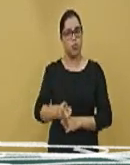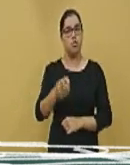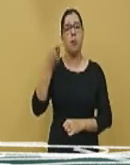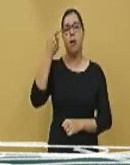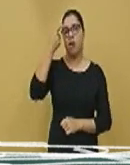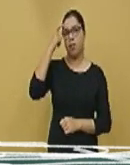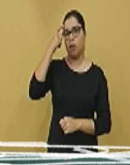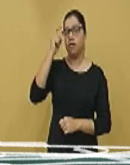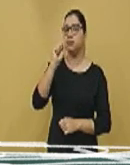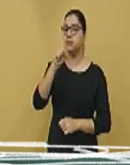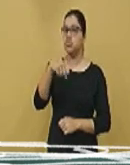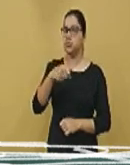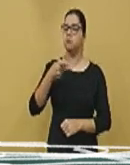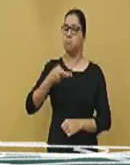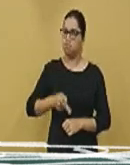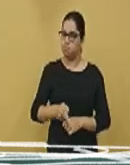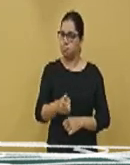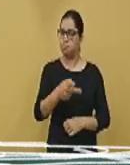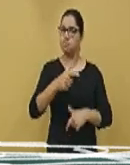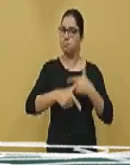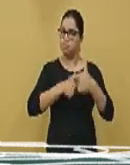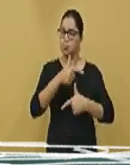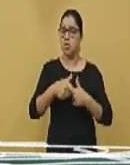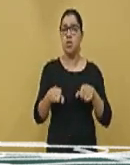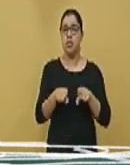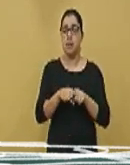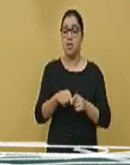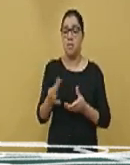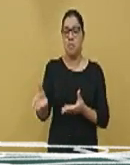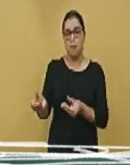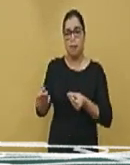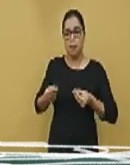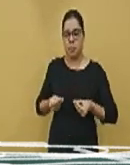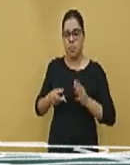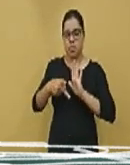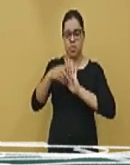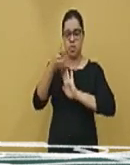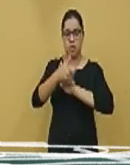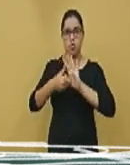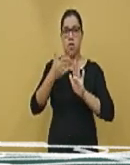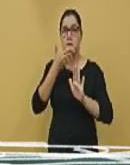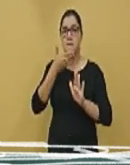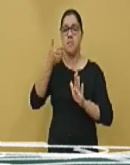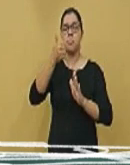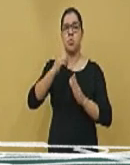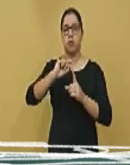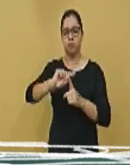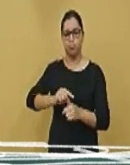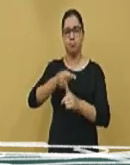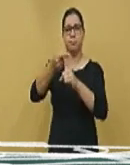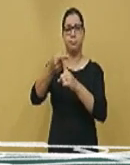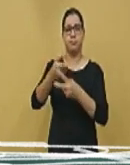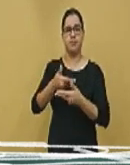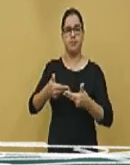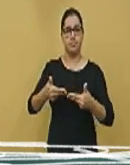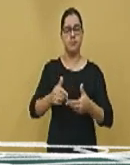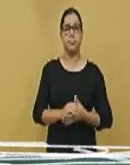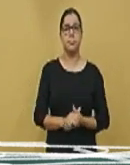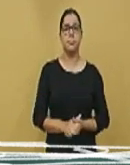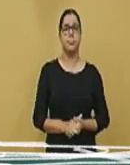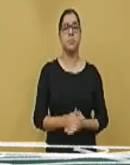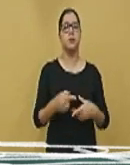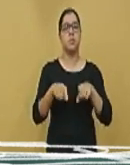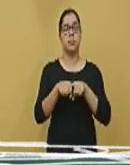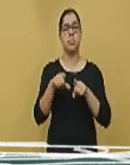Liane. Nós temos que pegar esses projetos e fazê-los crescer ainda mais. Temos que pegar alguns projetos que